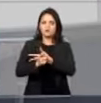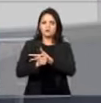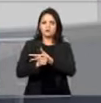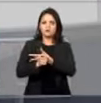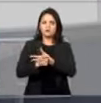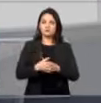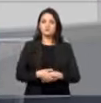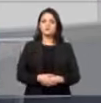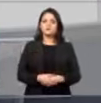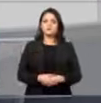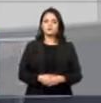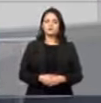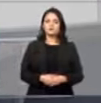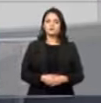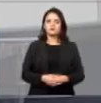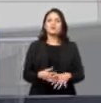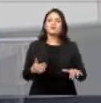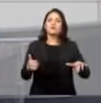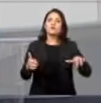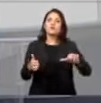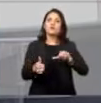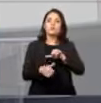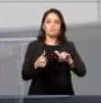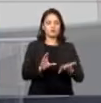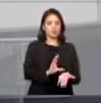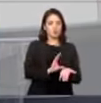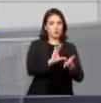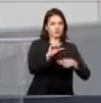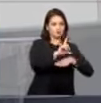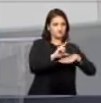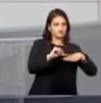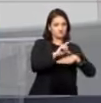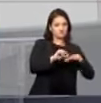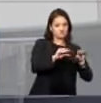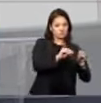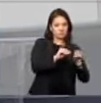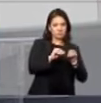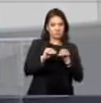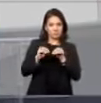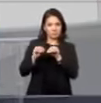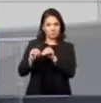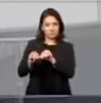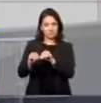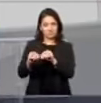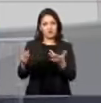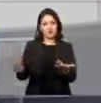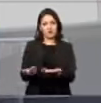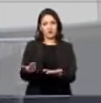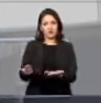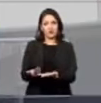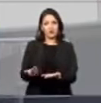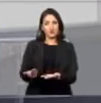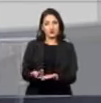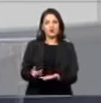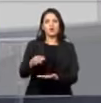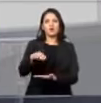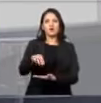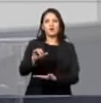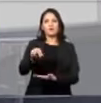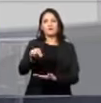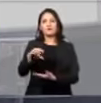passando a vinculação do Conselho Superior ao MINC e o exercício